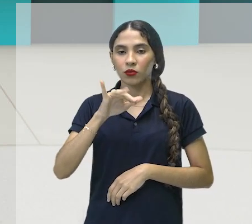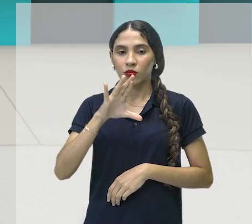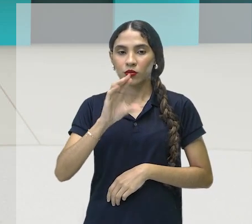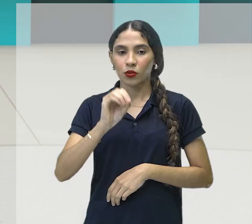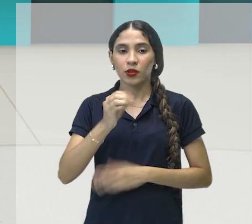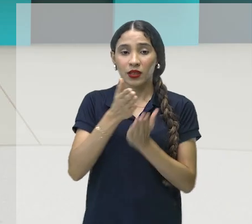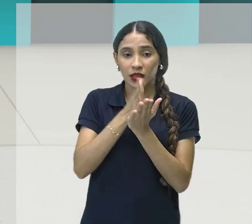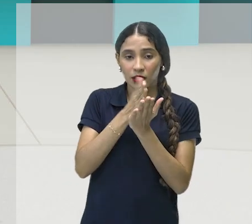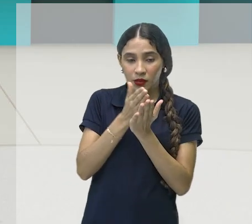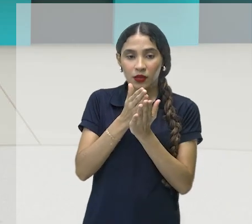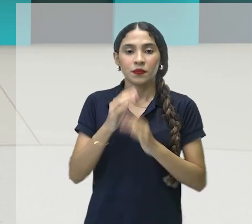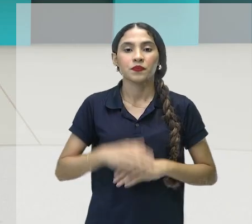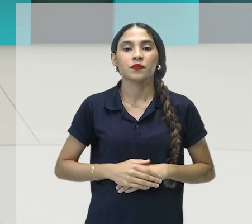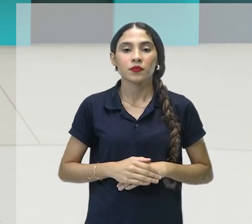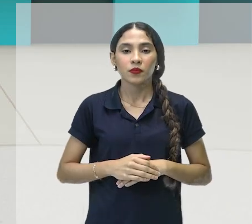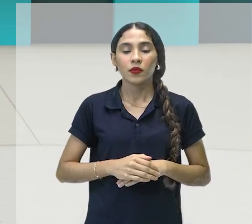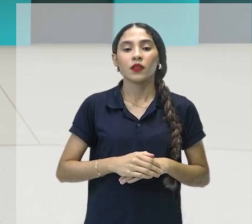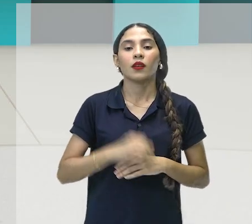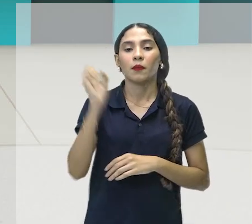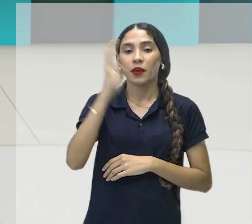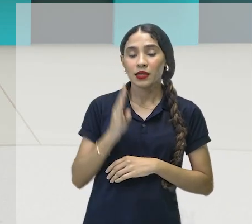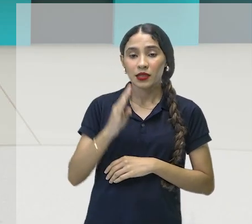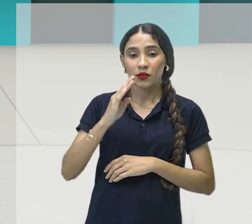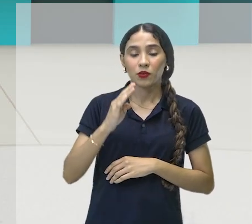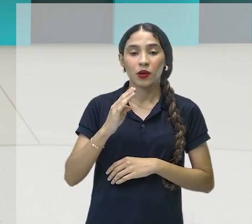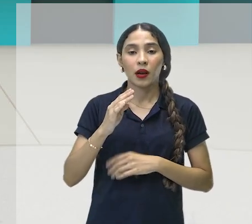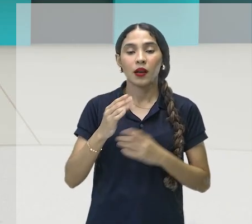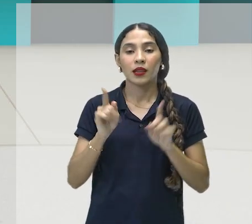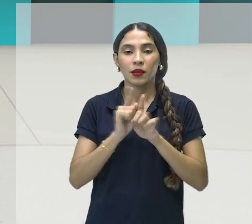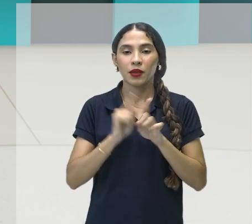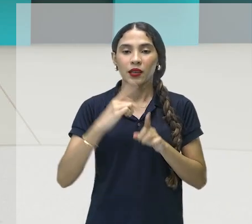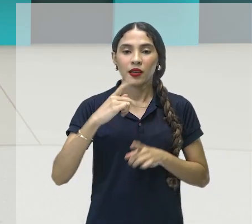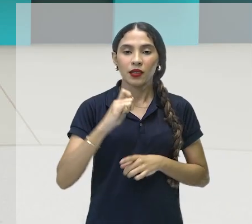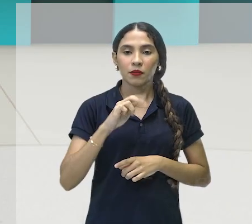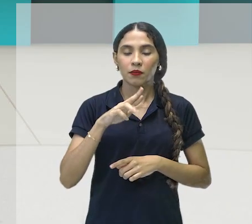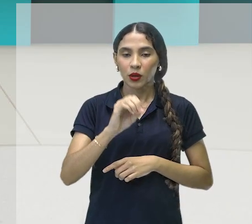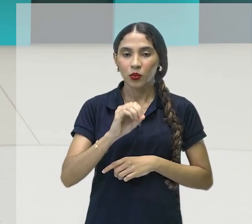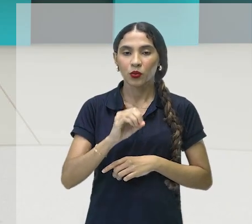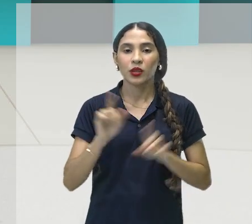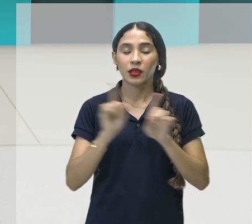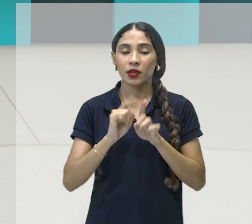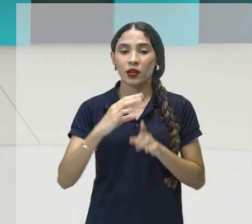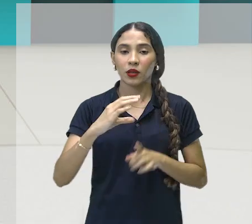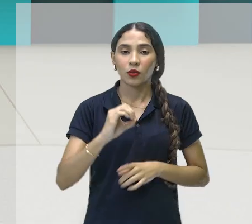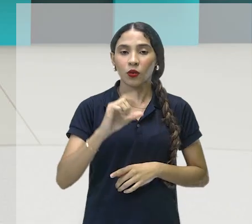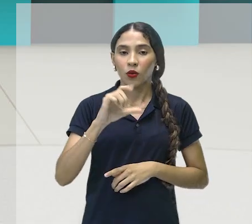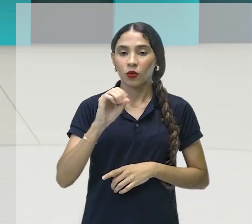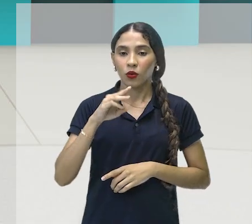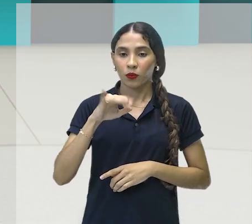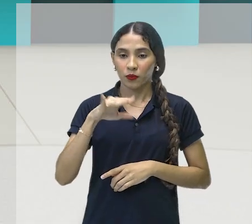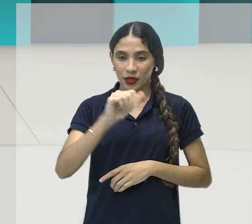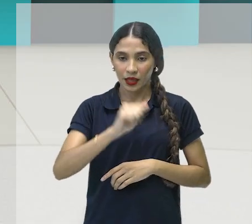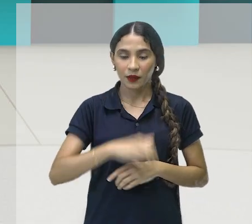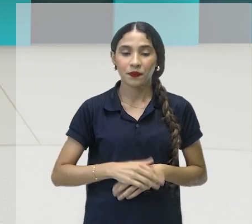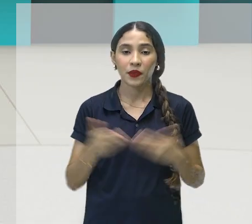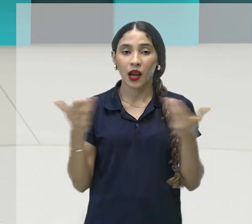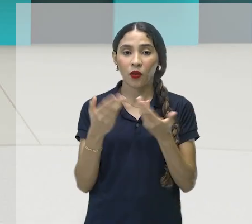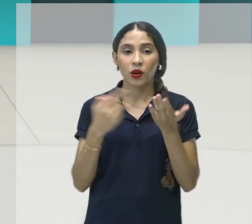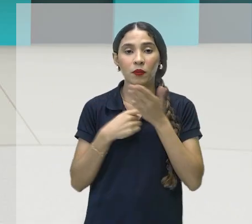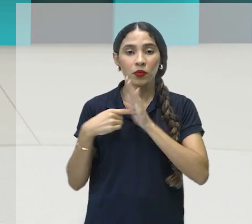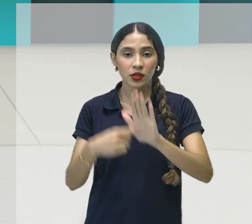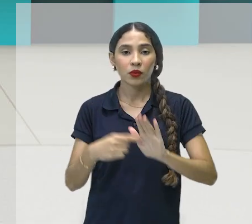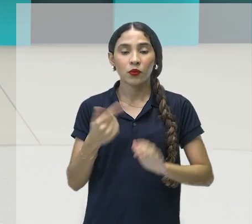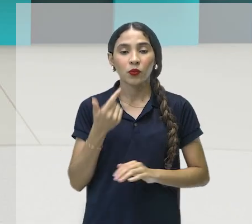tríplice fronteira entre Brasil, Peru e Colômbia. Vamos agora mostrar